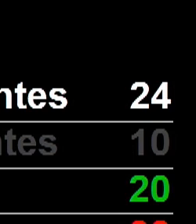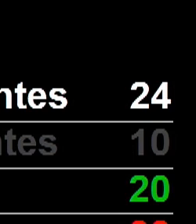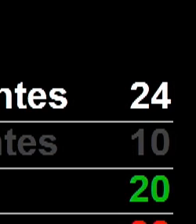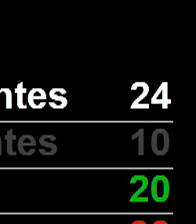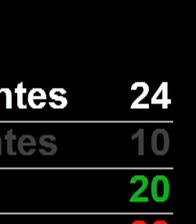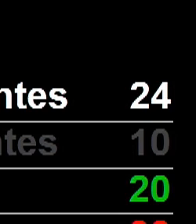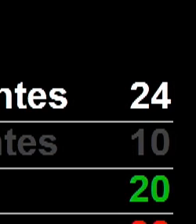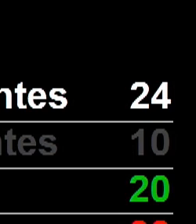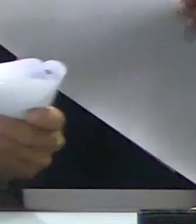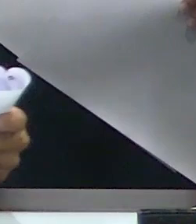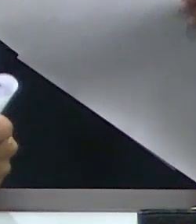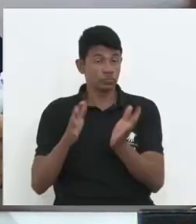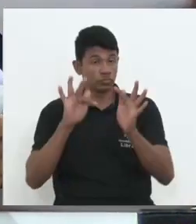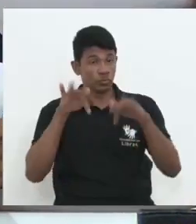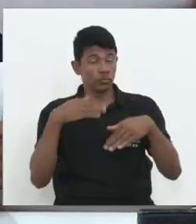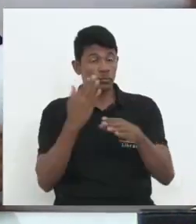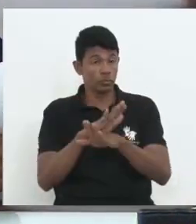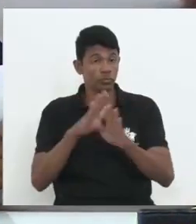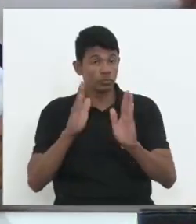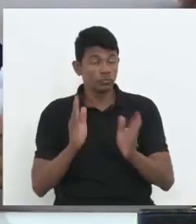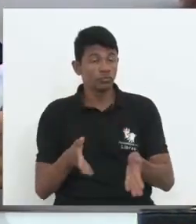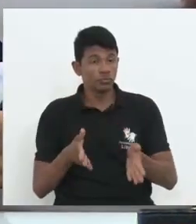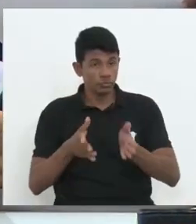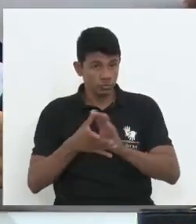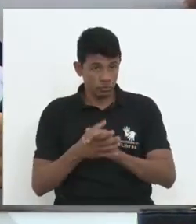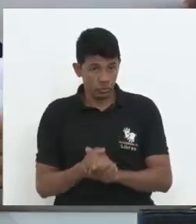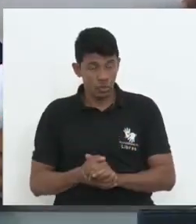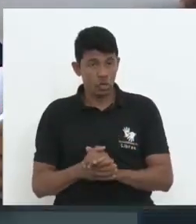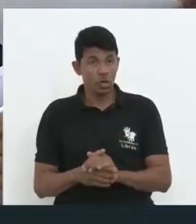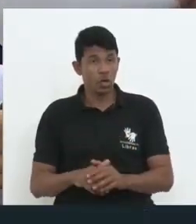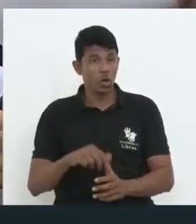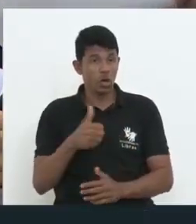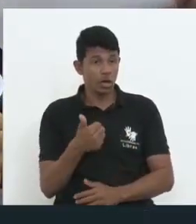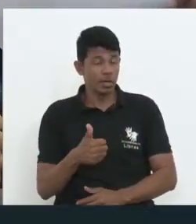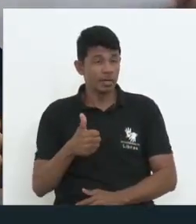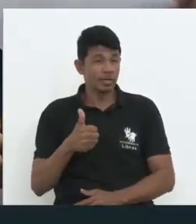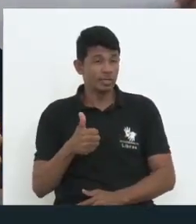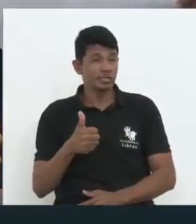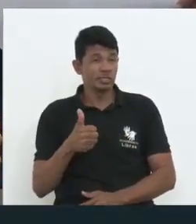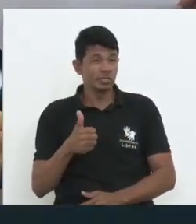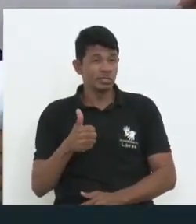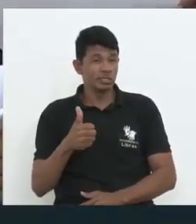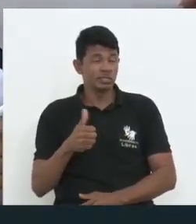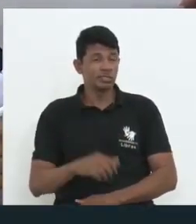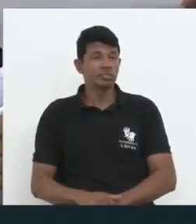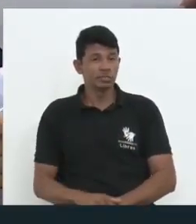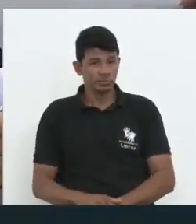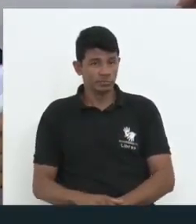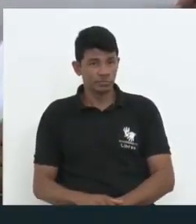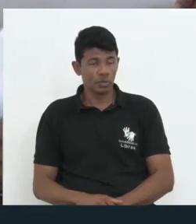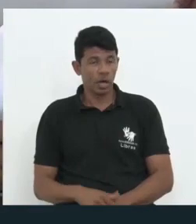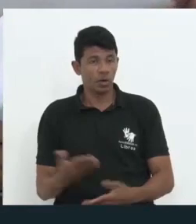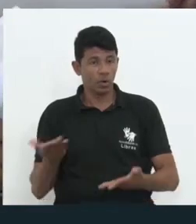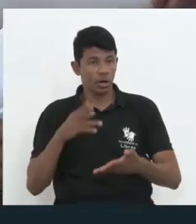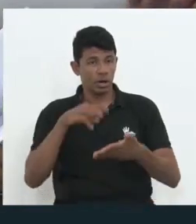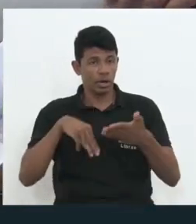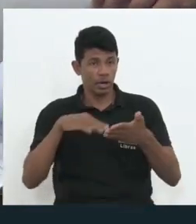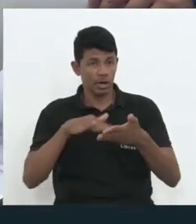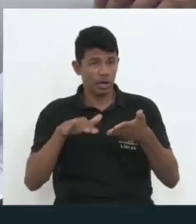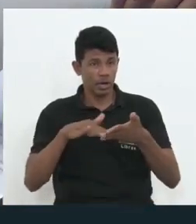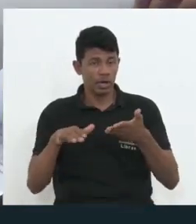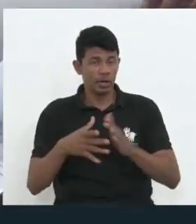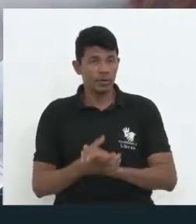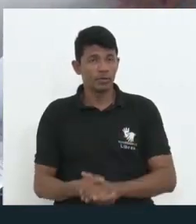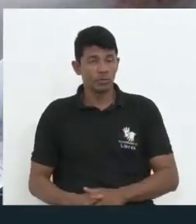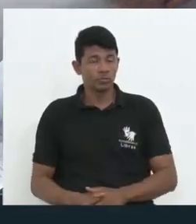Encerrada a votação, consideradas as comissões, item 9 ao senhor secretário para leitura.